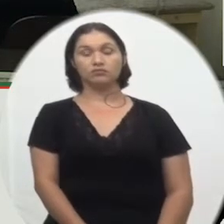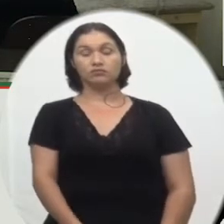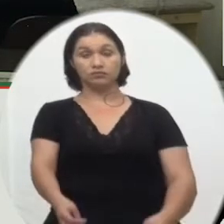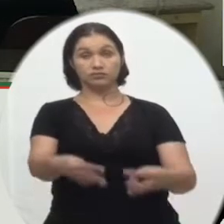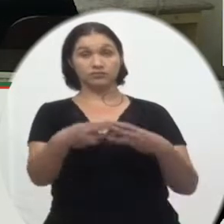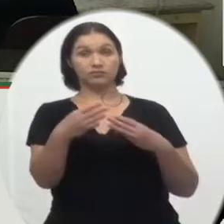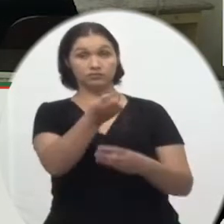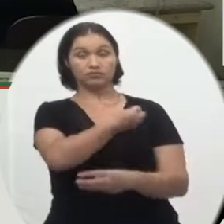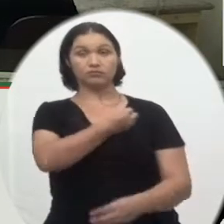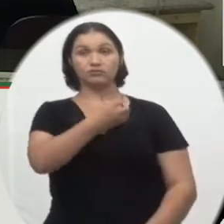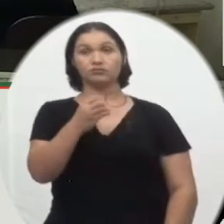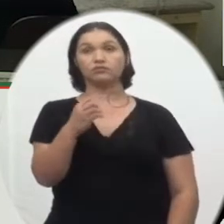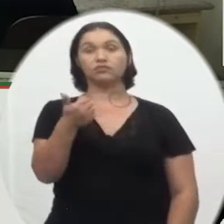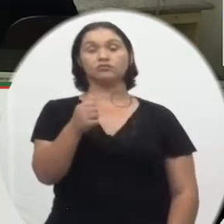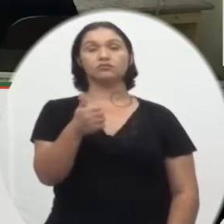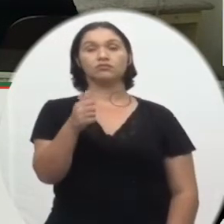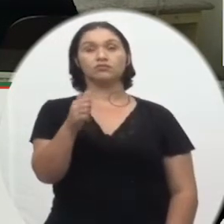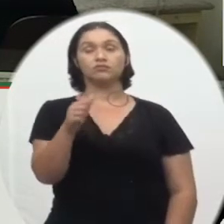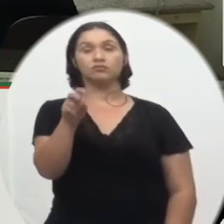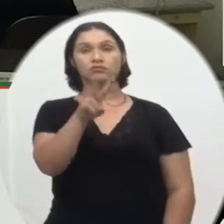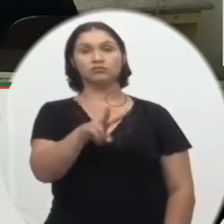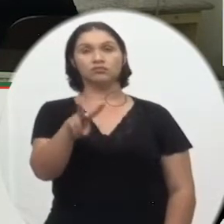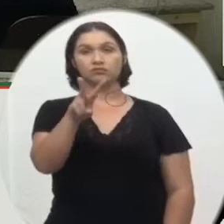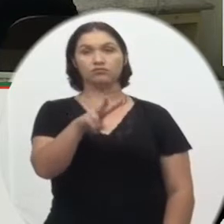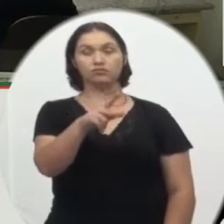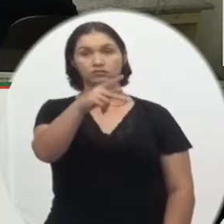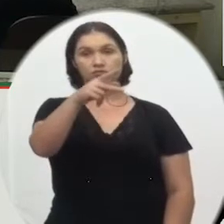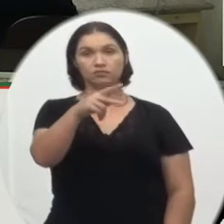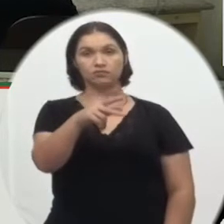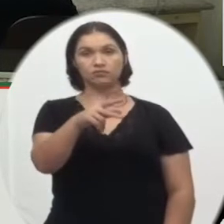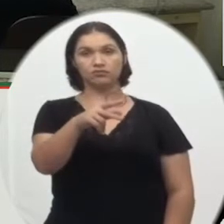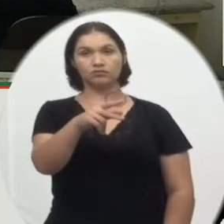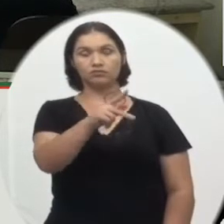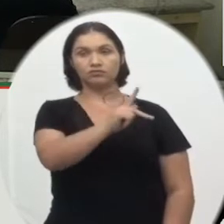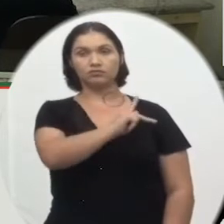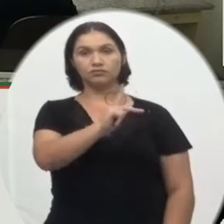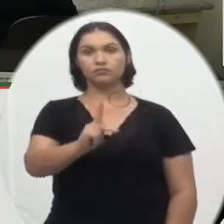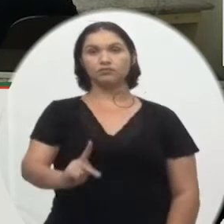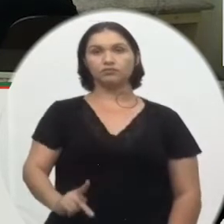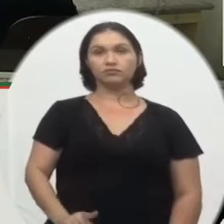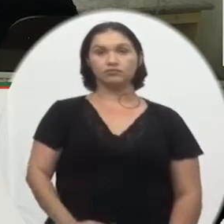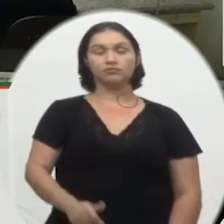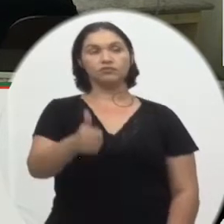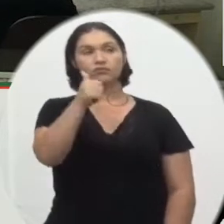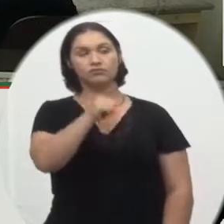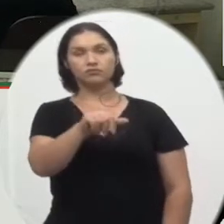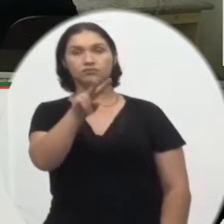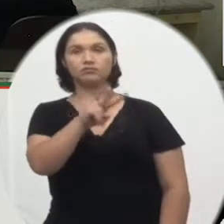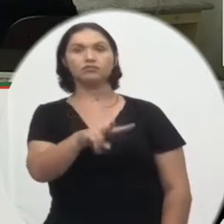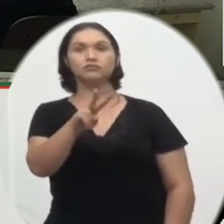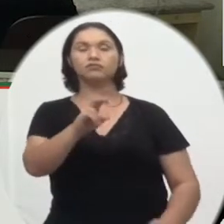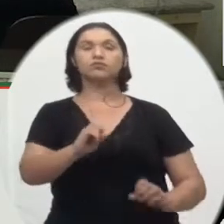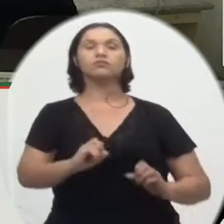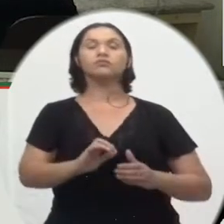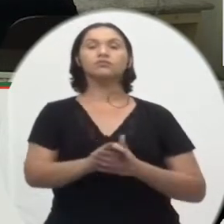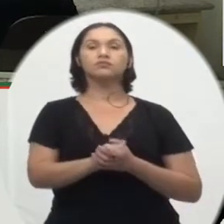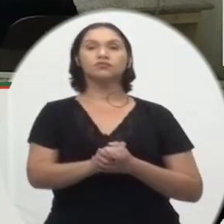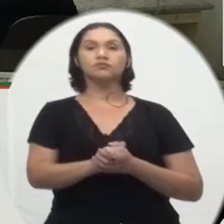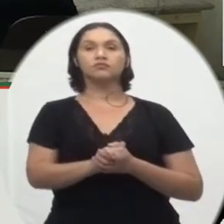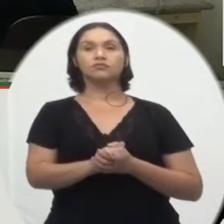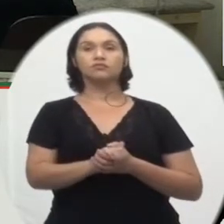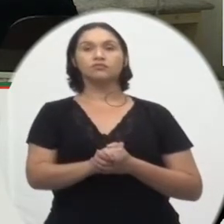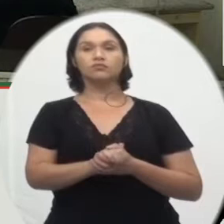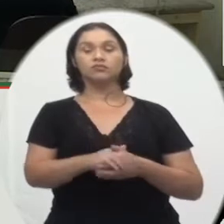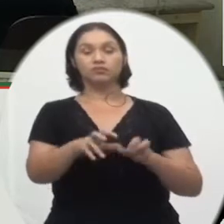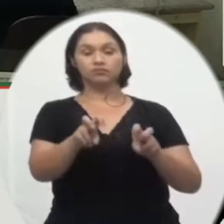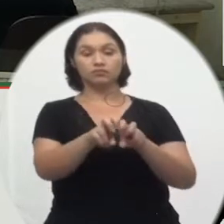Moção número 011/2019, excelentíssimo senhor presidente, senhores vereadores, senhoras vereadoras, requer-se